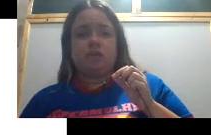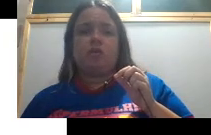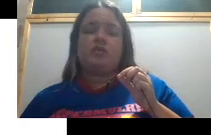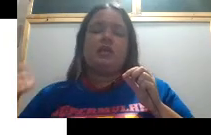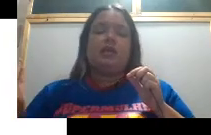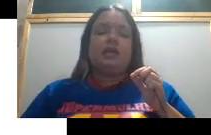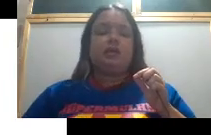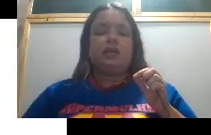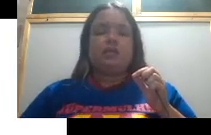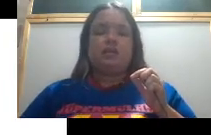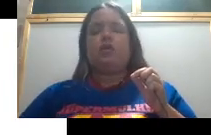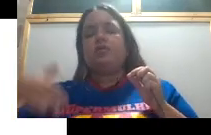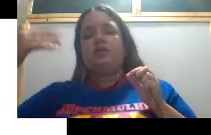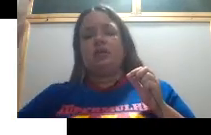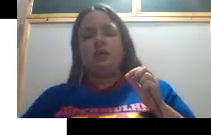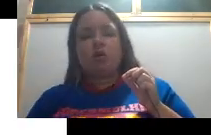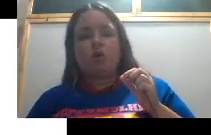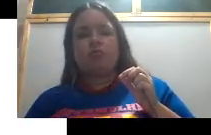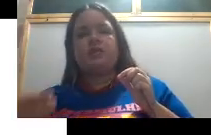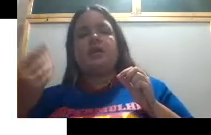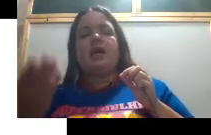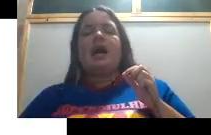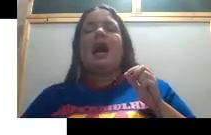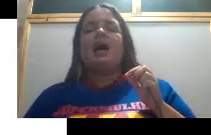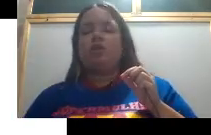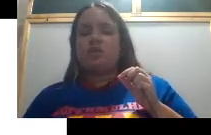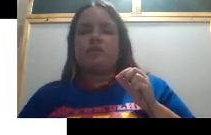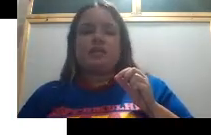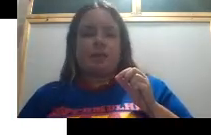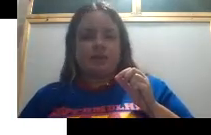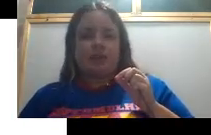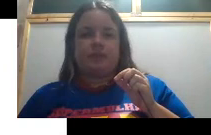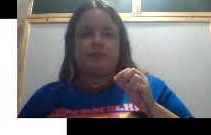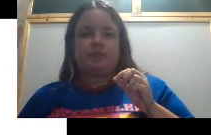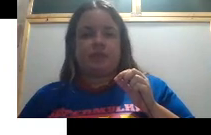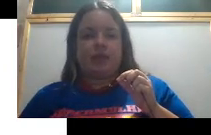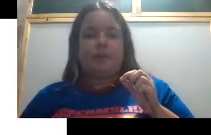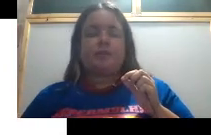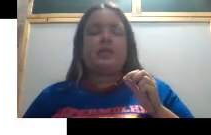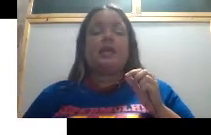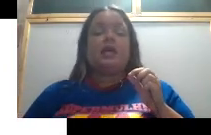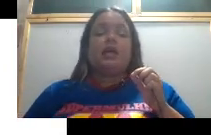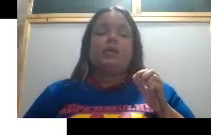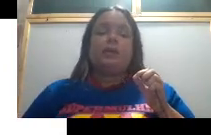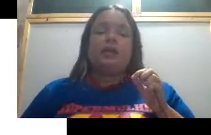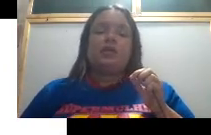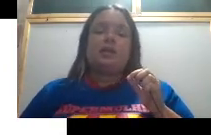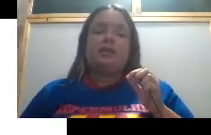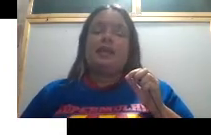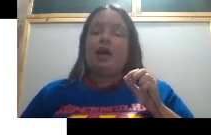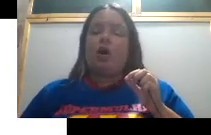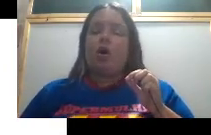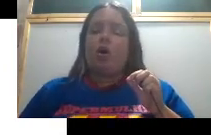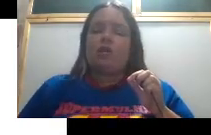da em 1889 e no dia dezenove ou adoção dessa Bandeira né E